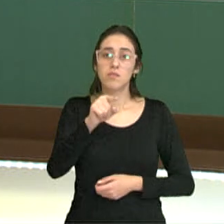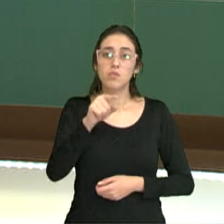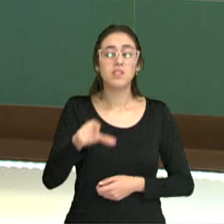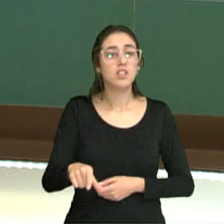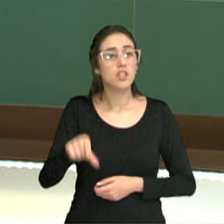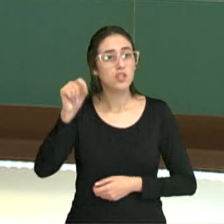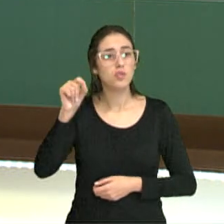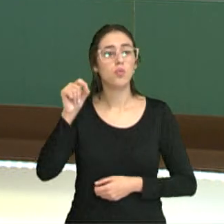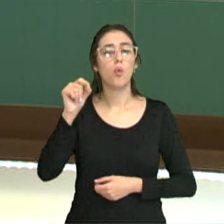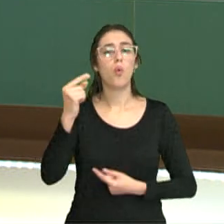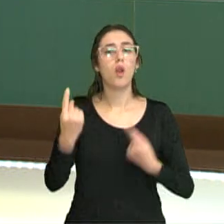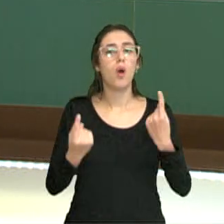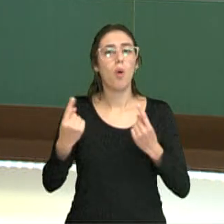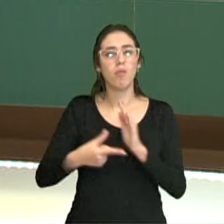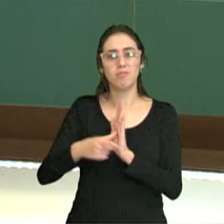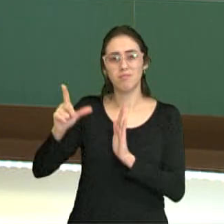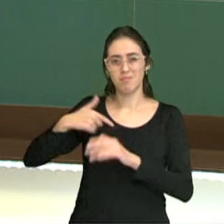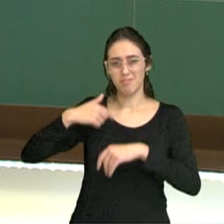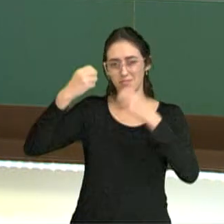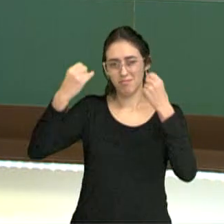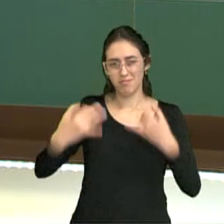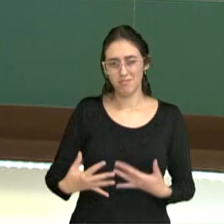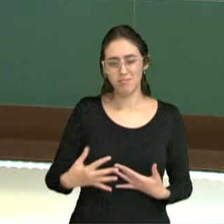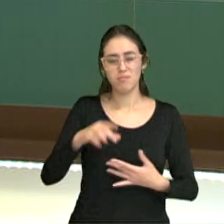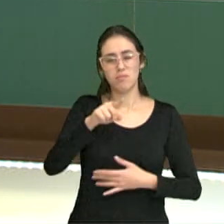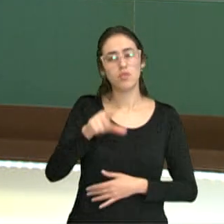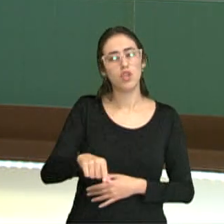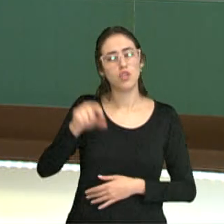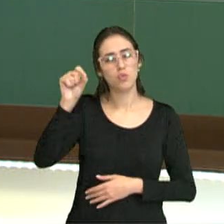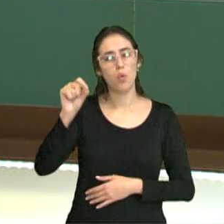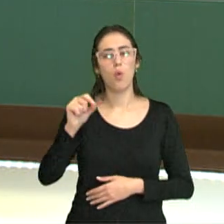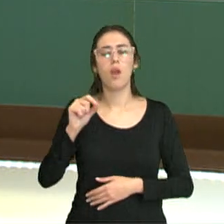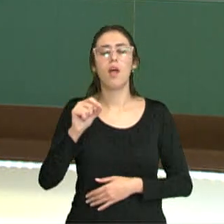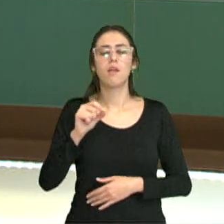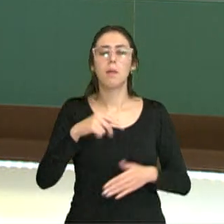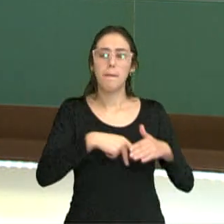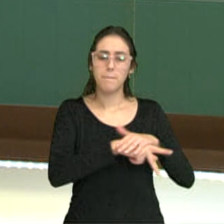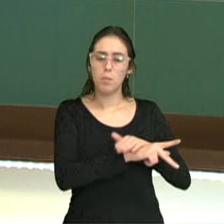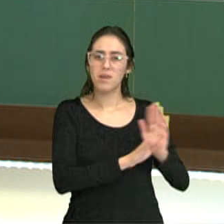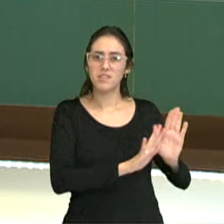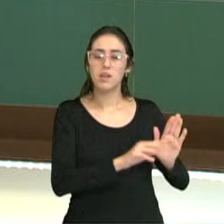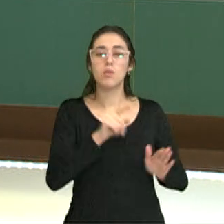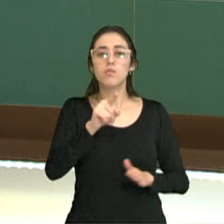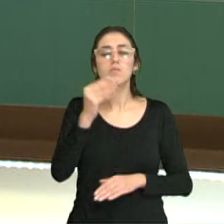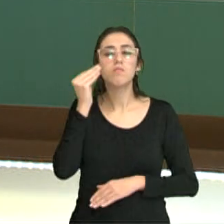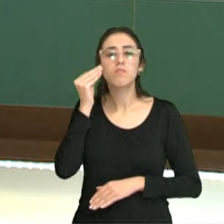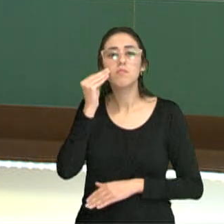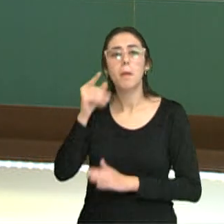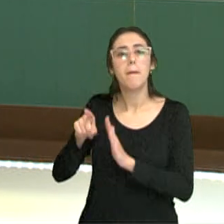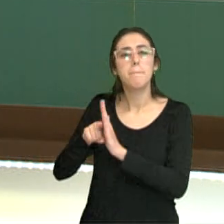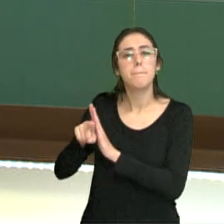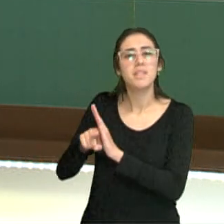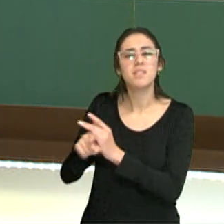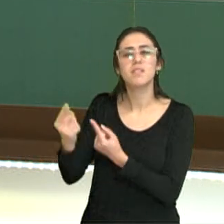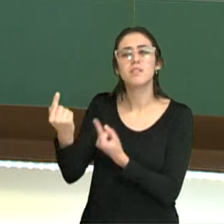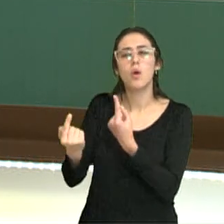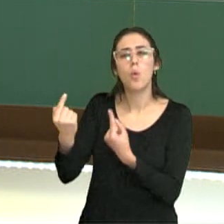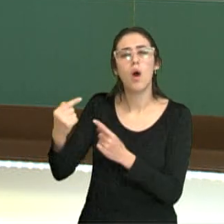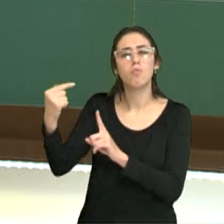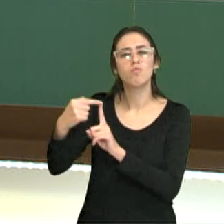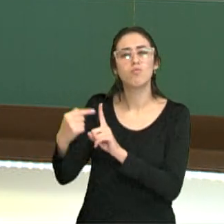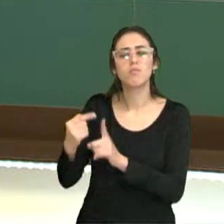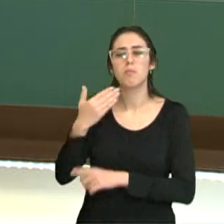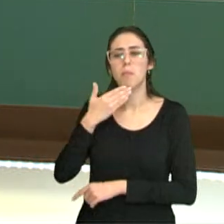dos ativos citados anteriormente, mas tirando a poupança, e faça uma breve pesquisa sobre eles, listando